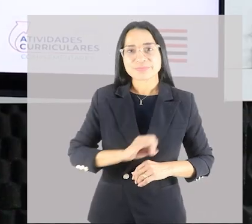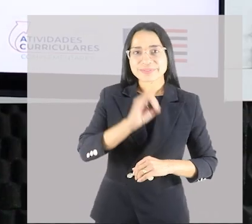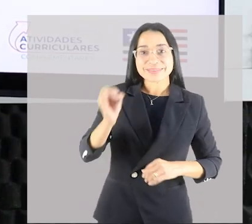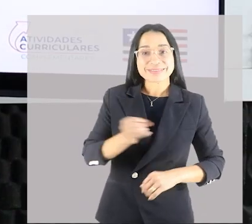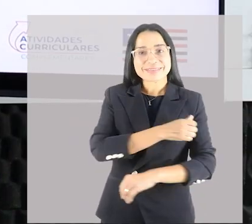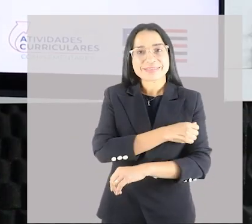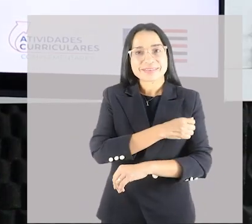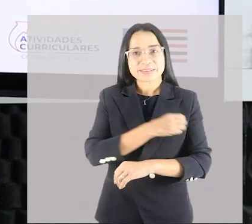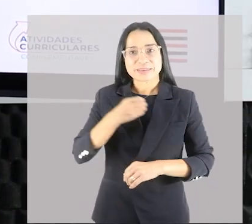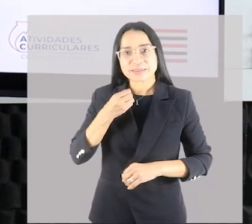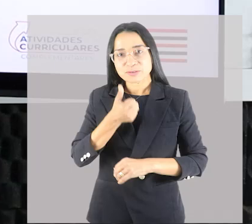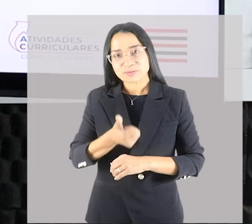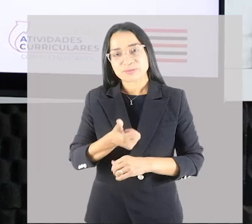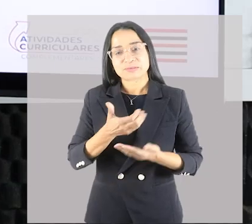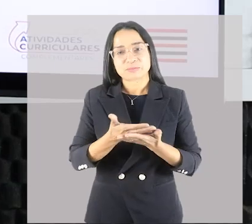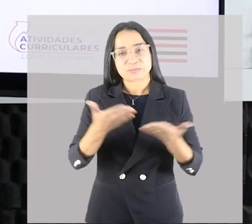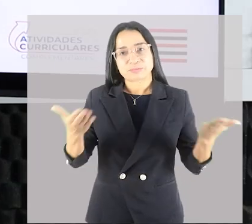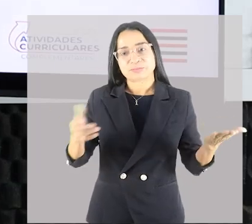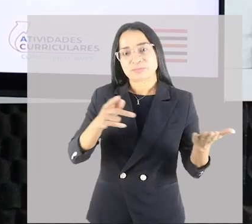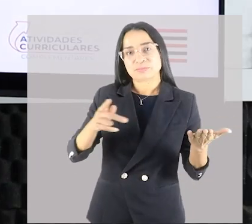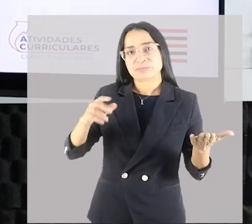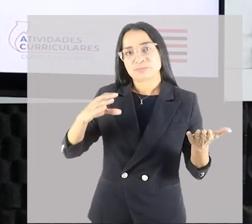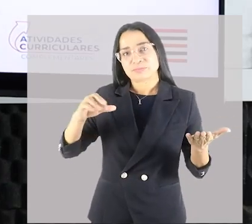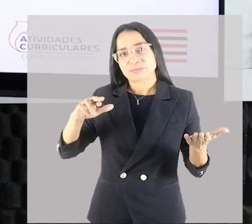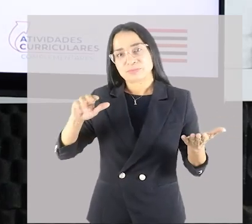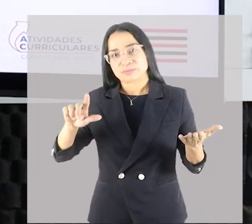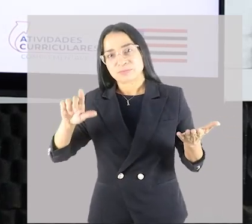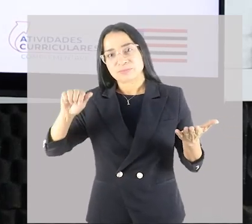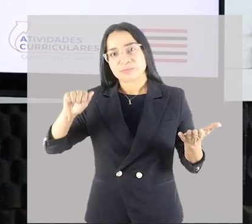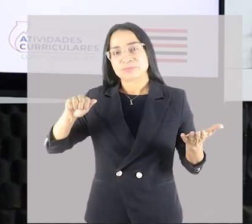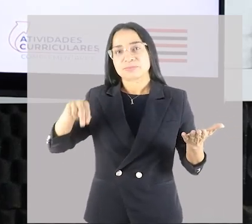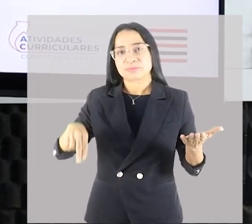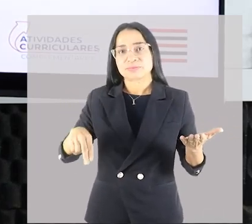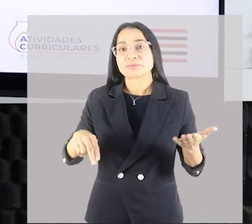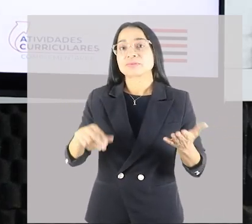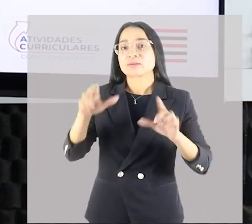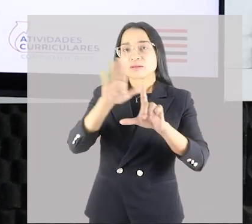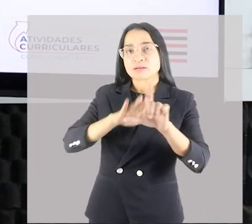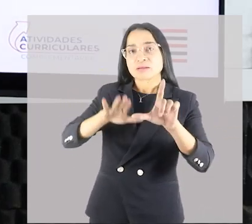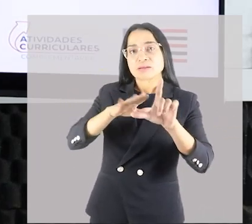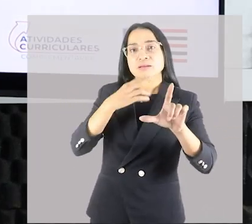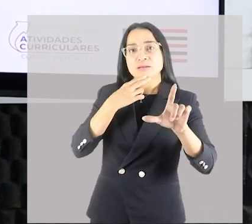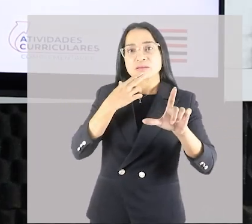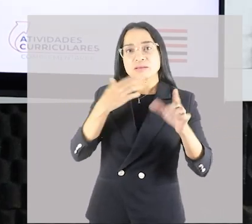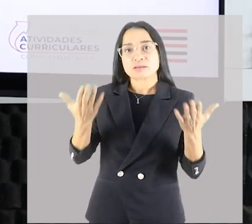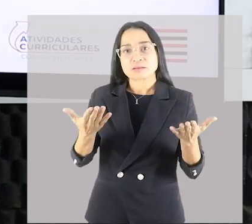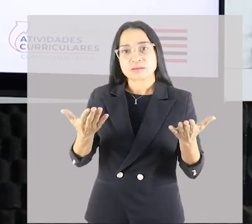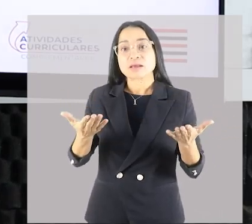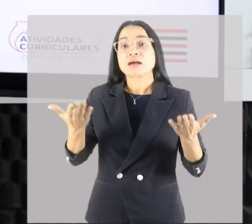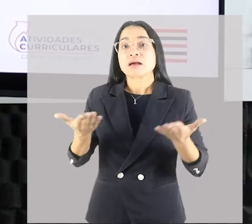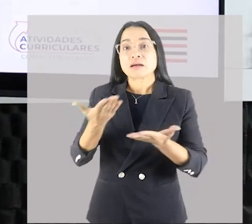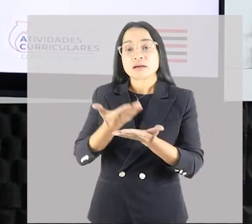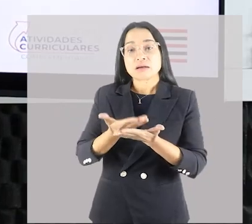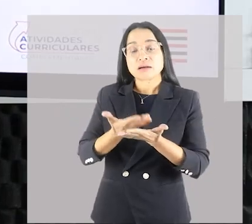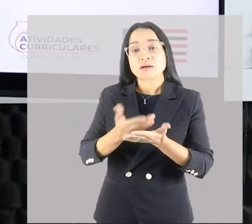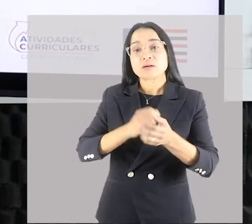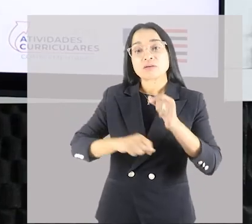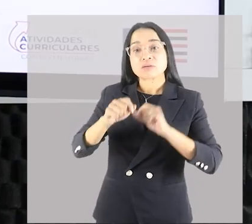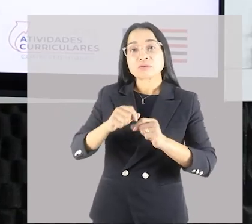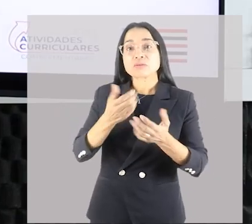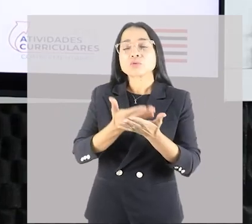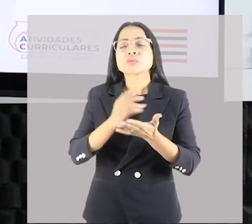Olá, meus amados, tudo bem com vocês? Sou o professor Carlan Sena, aqui da plataforma Gonçalves Dias. Na aula de hoje a gente vai falar um pouco sobre